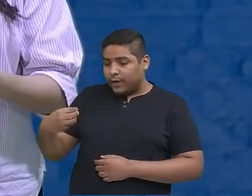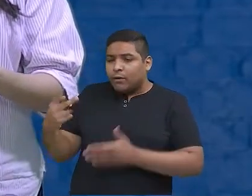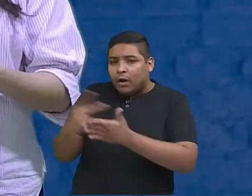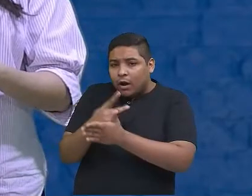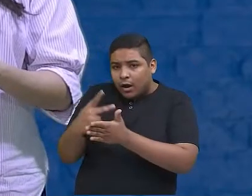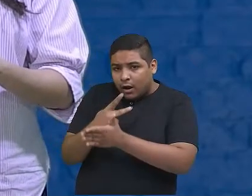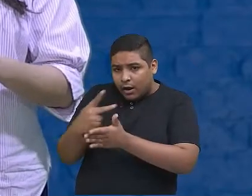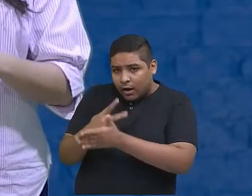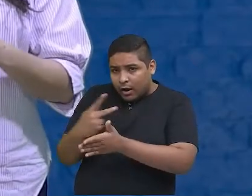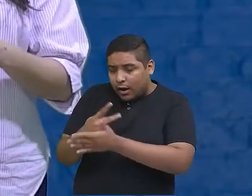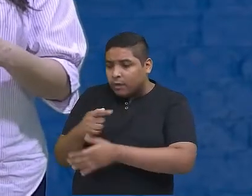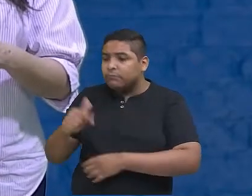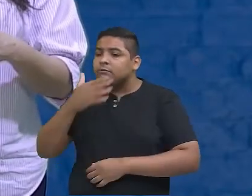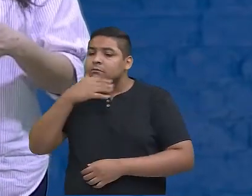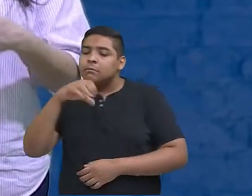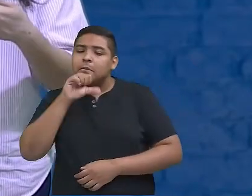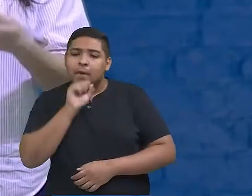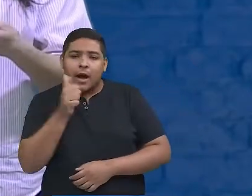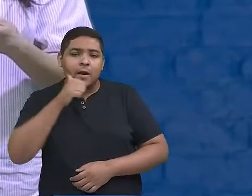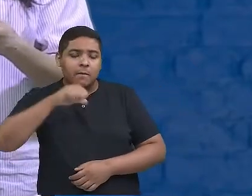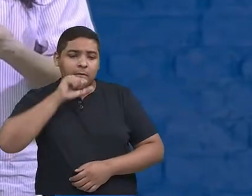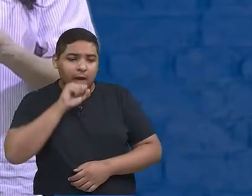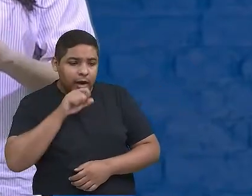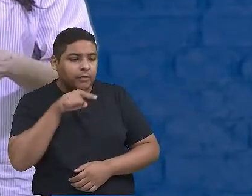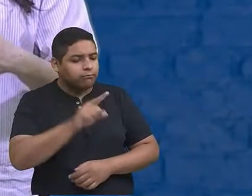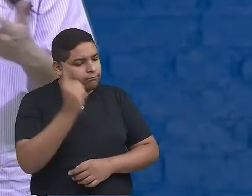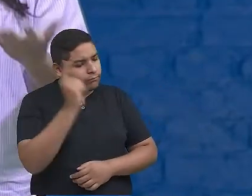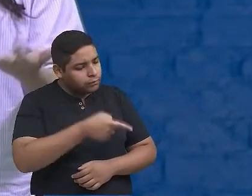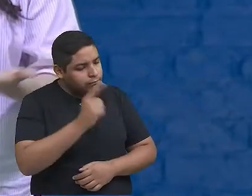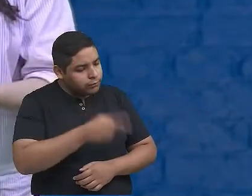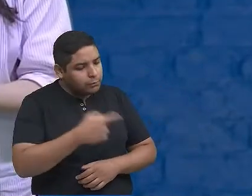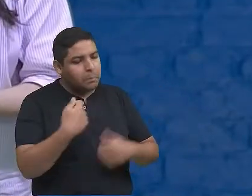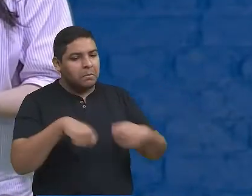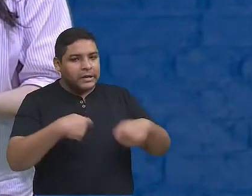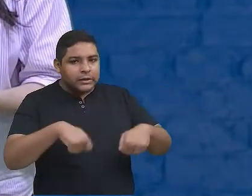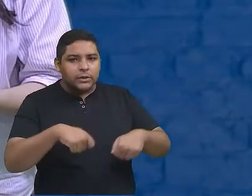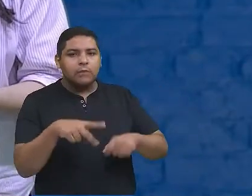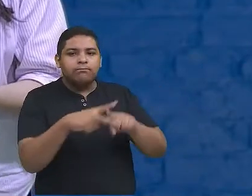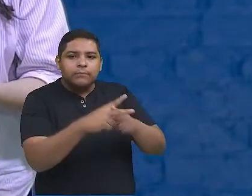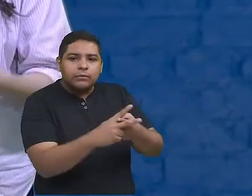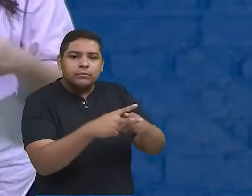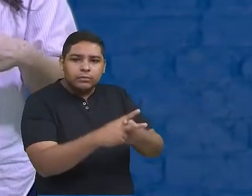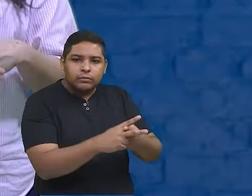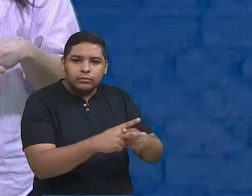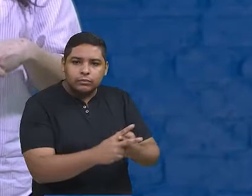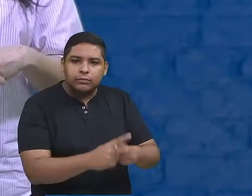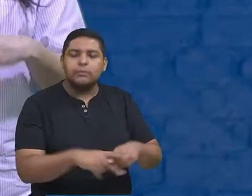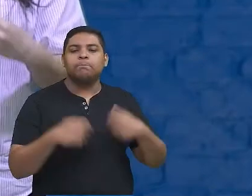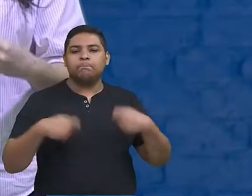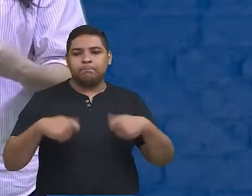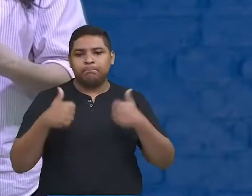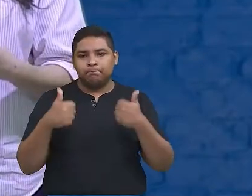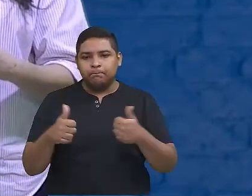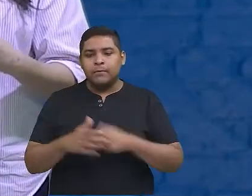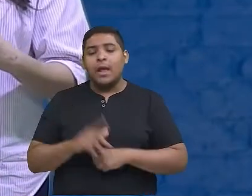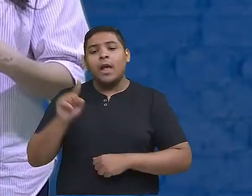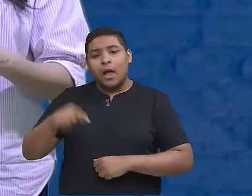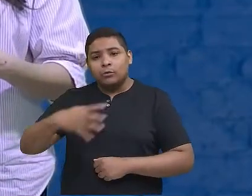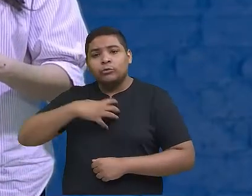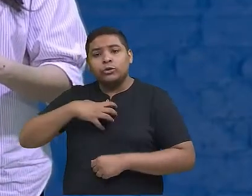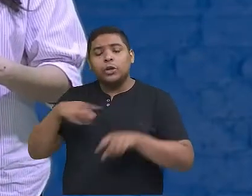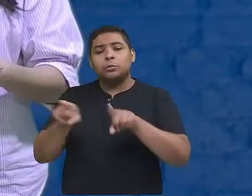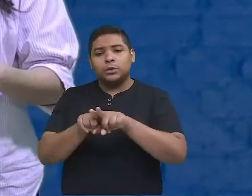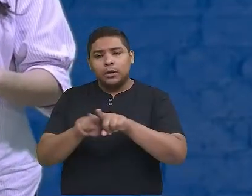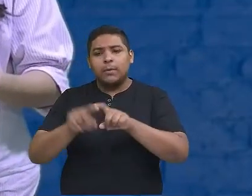corrigir, ok? Então, isso é uma forma também de cuidado, ok? Então, quando a gente está